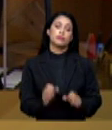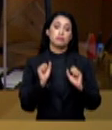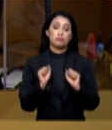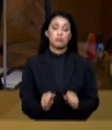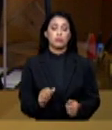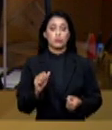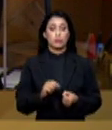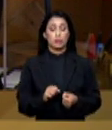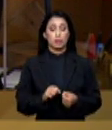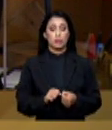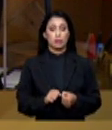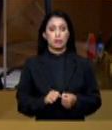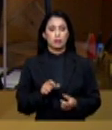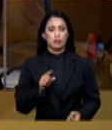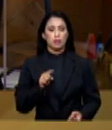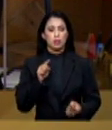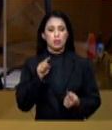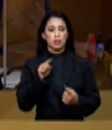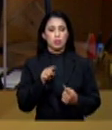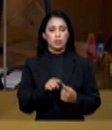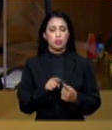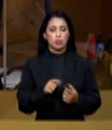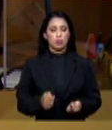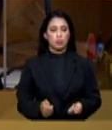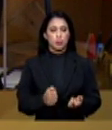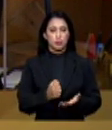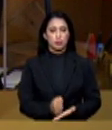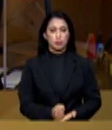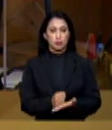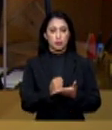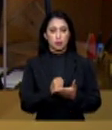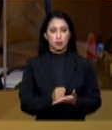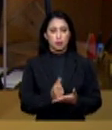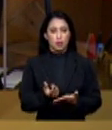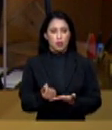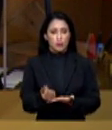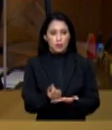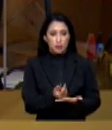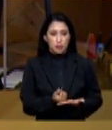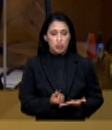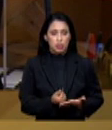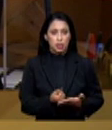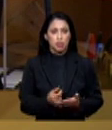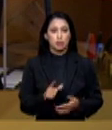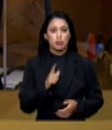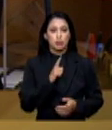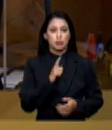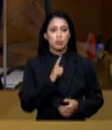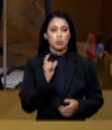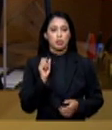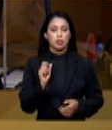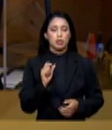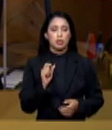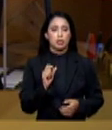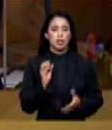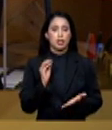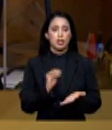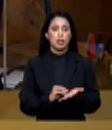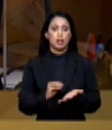disponibilização nesse sentido o benefício do apoio financeiro Federal ficou portanto a distrito